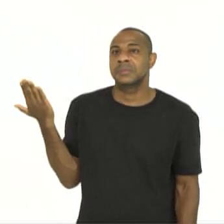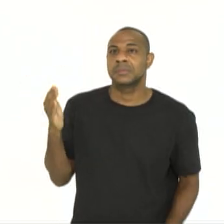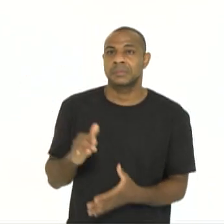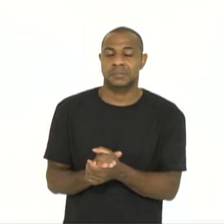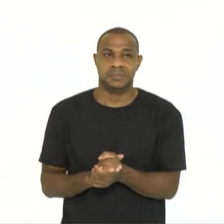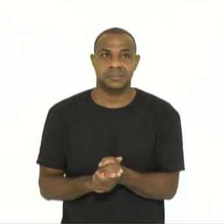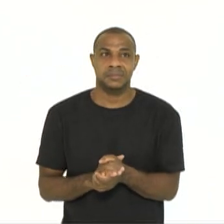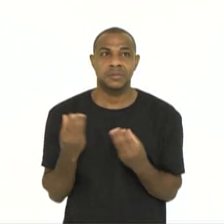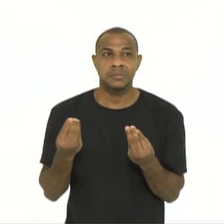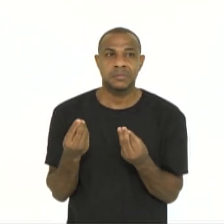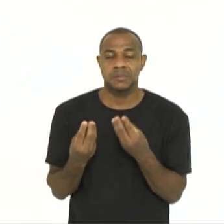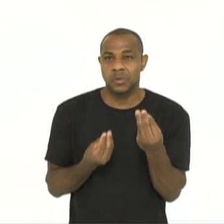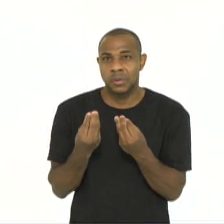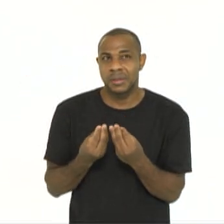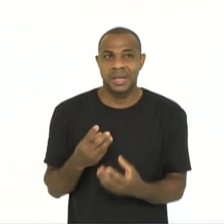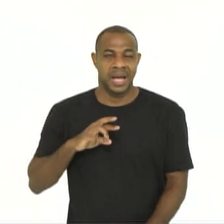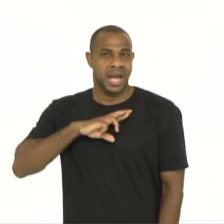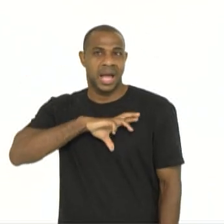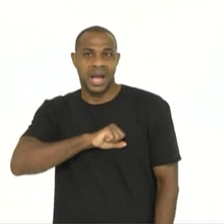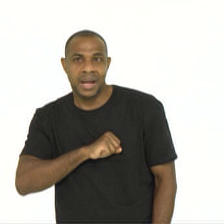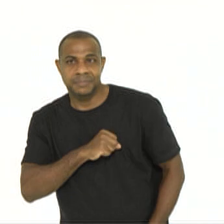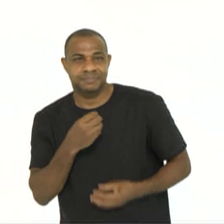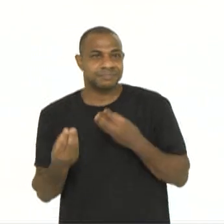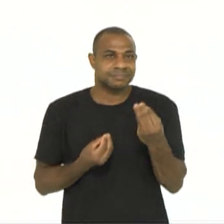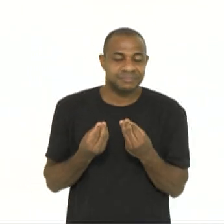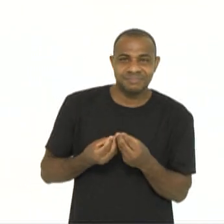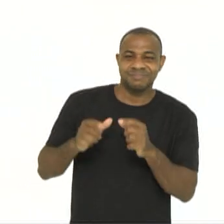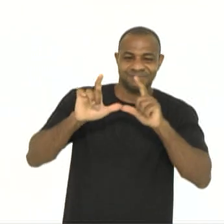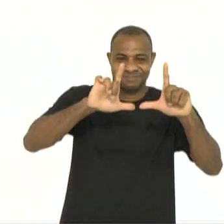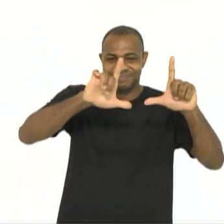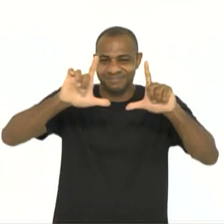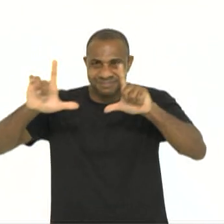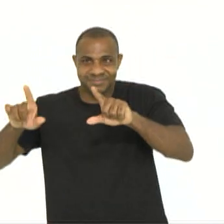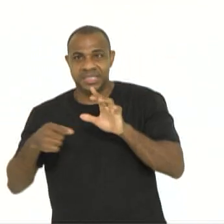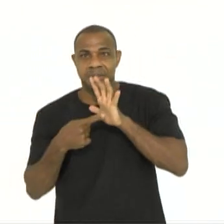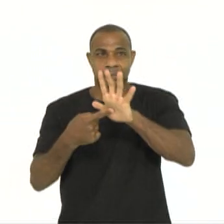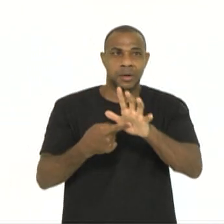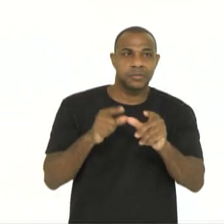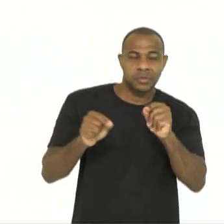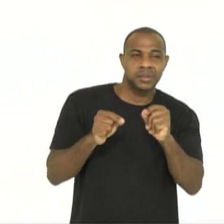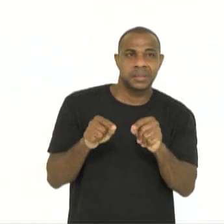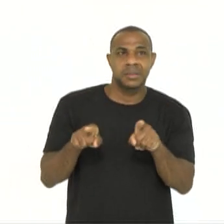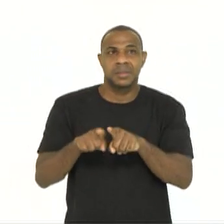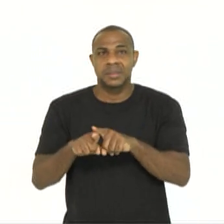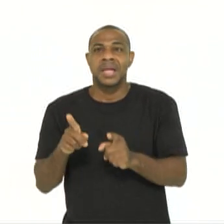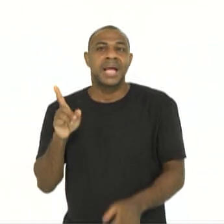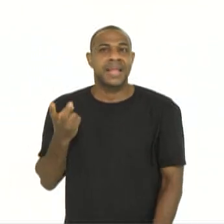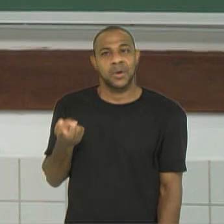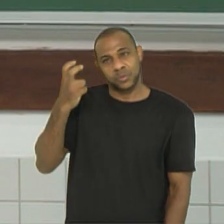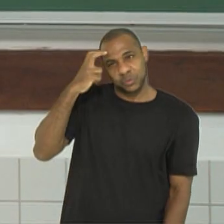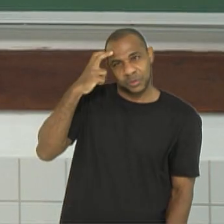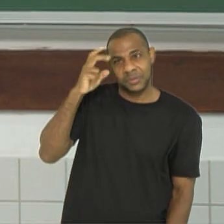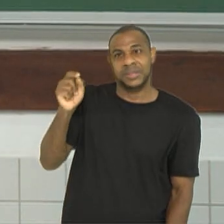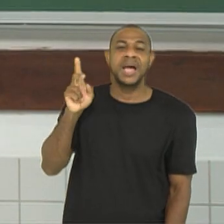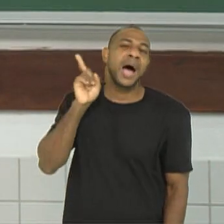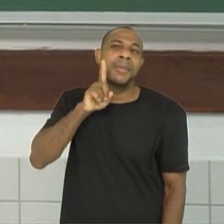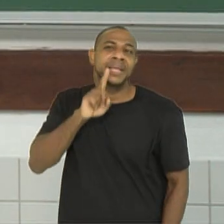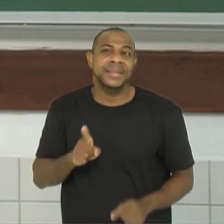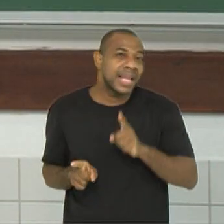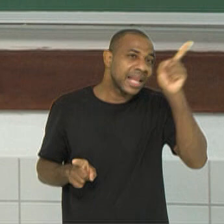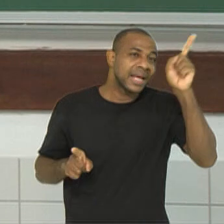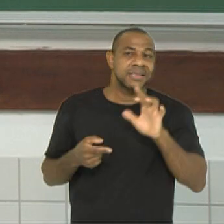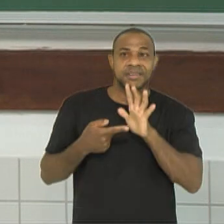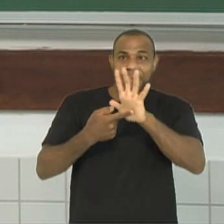violência impensada e o romance assexuado das histórias em quadrinhos, que revelam a futilidade da cultura americana. Quer dizer, ele vai